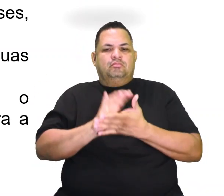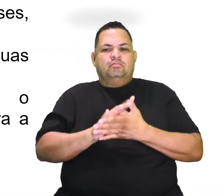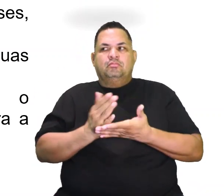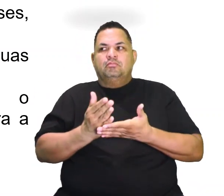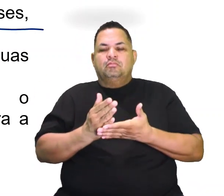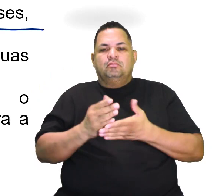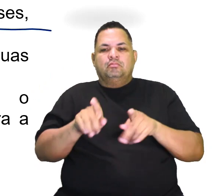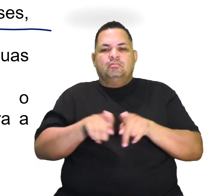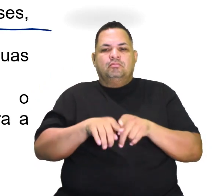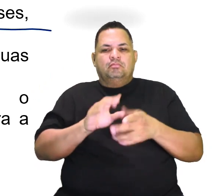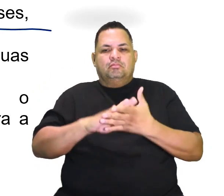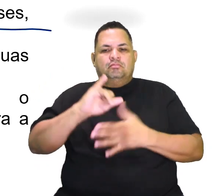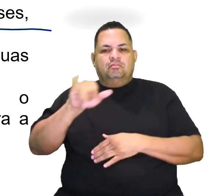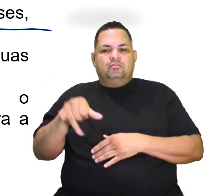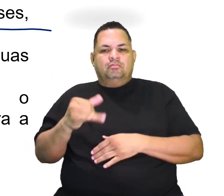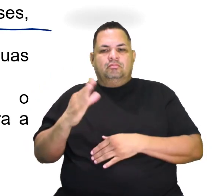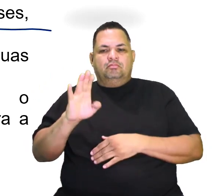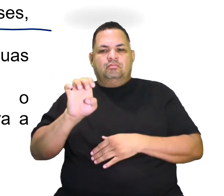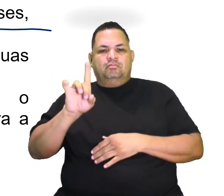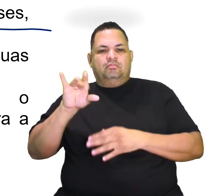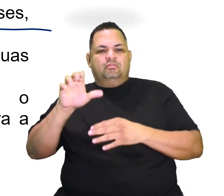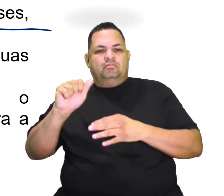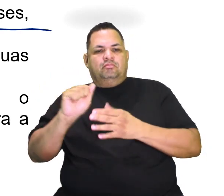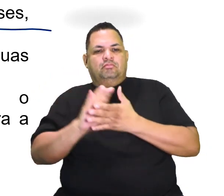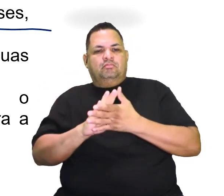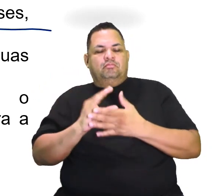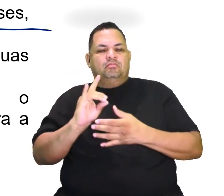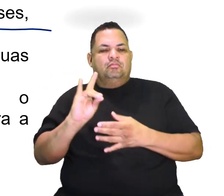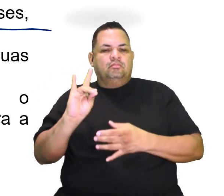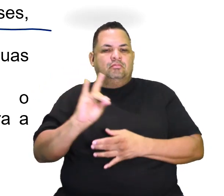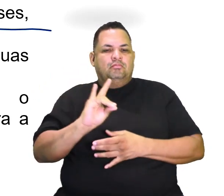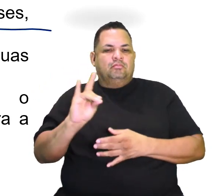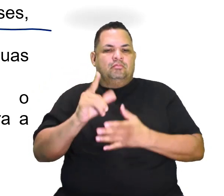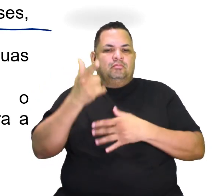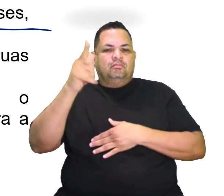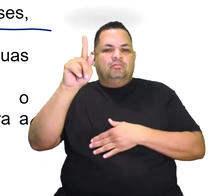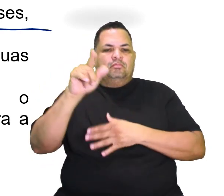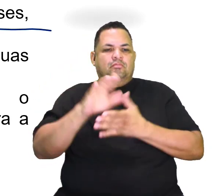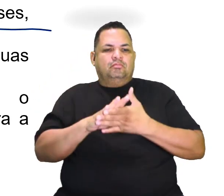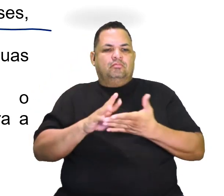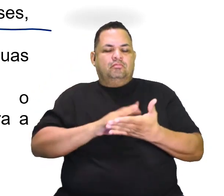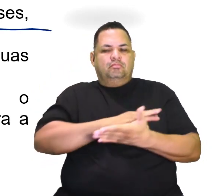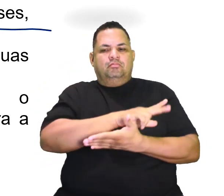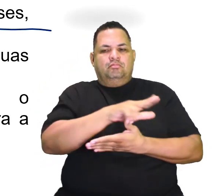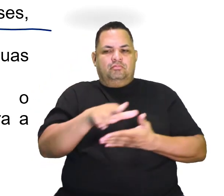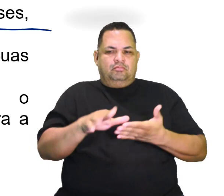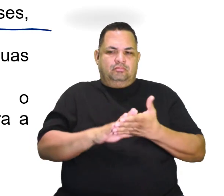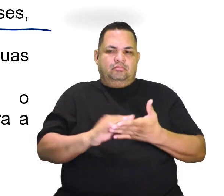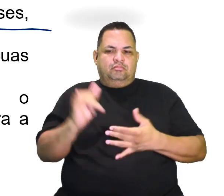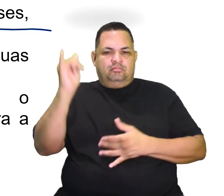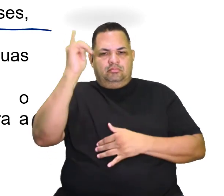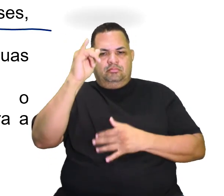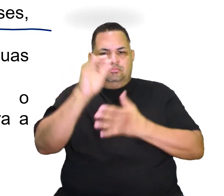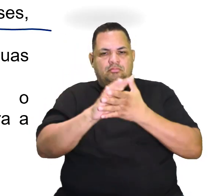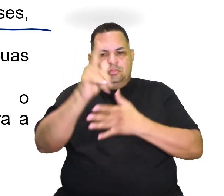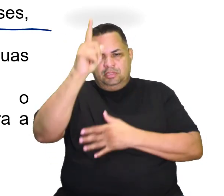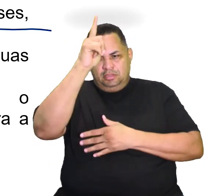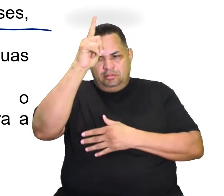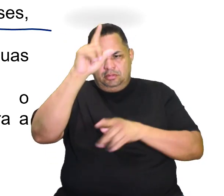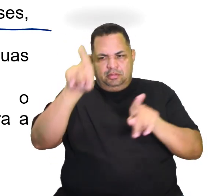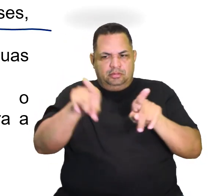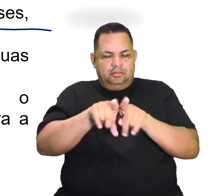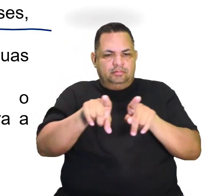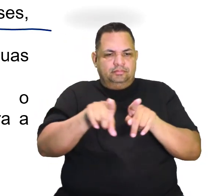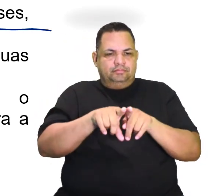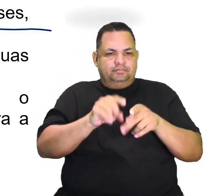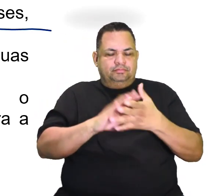como japoneses, sírios, bolivianos, entre outros, poderia falar vários aqui, italianos, alemães,